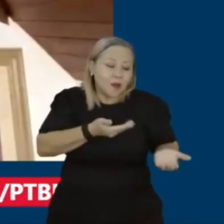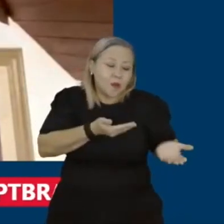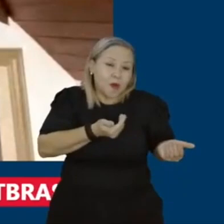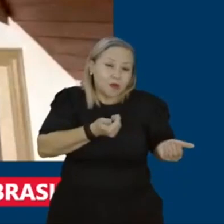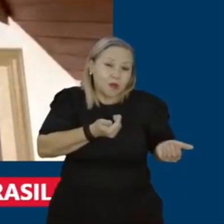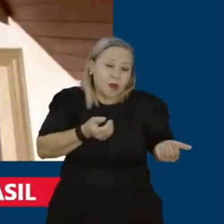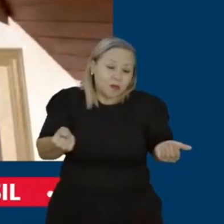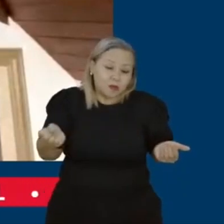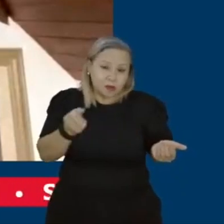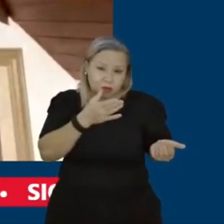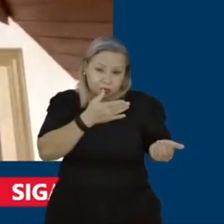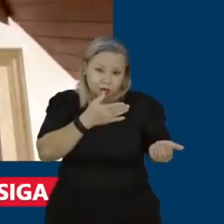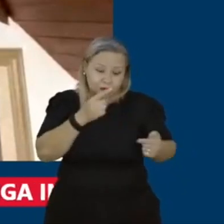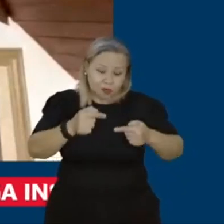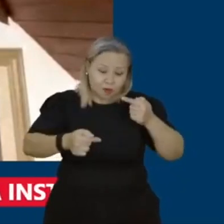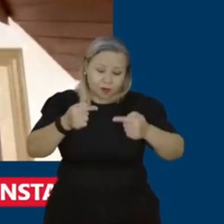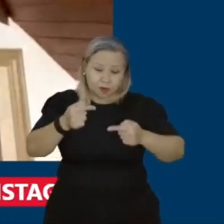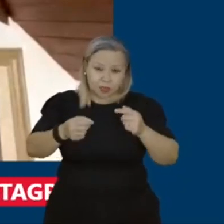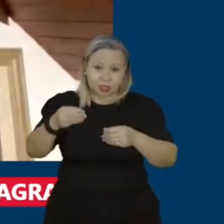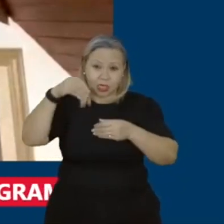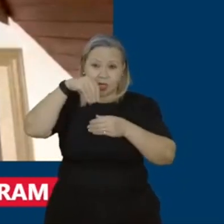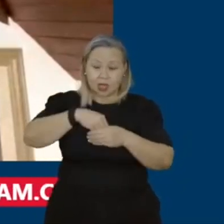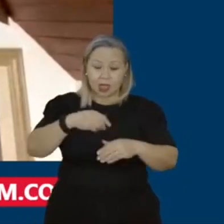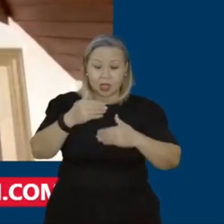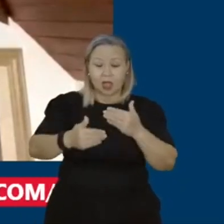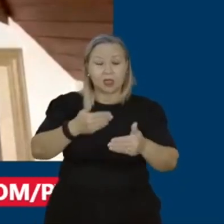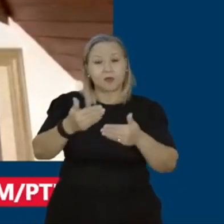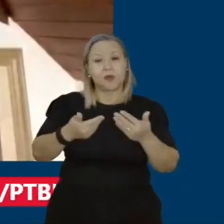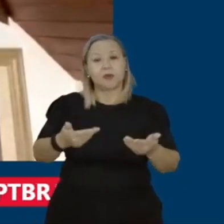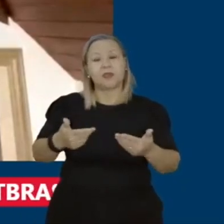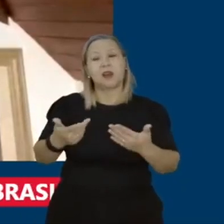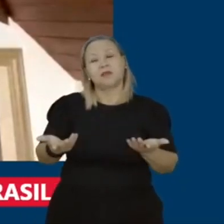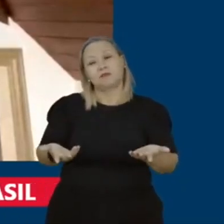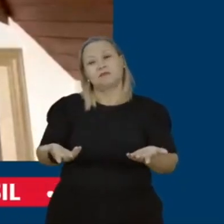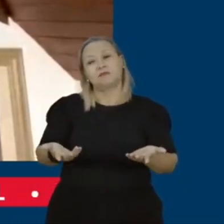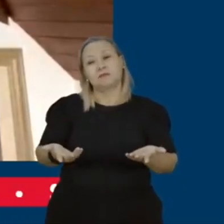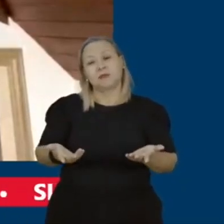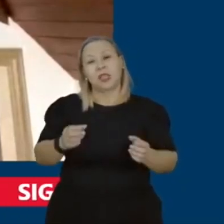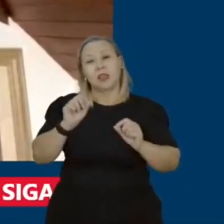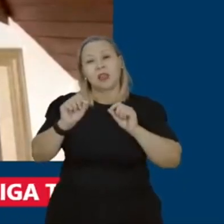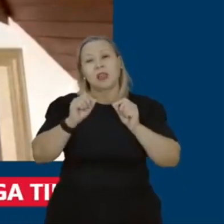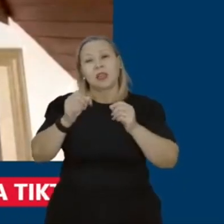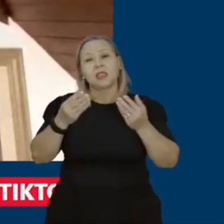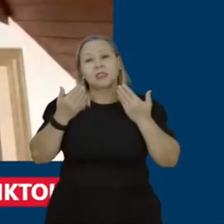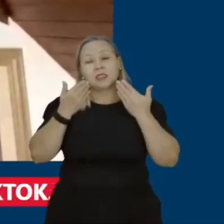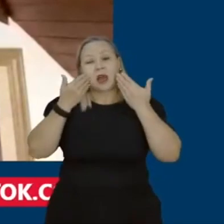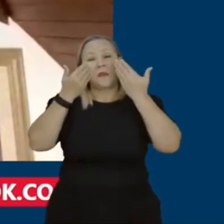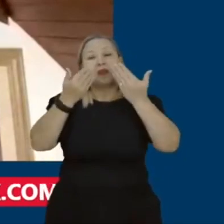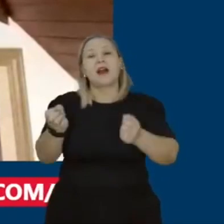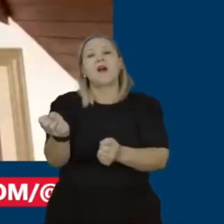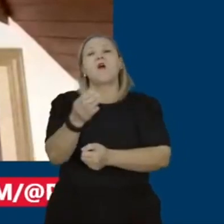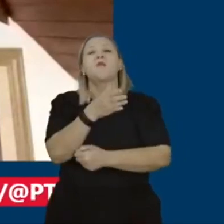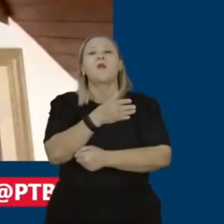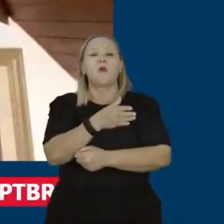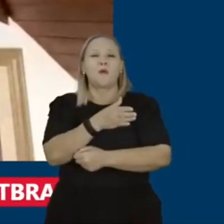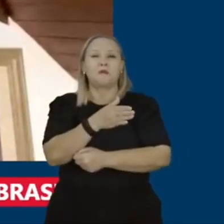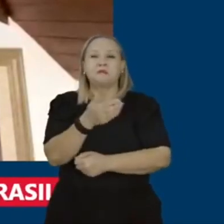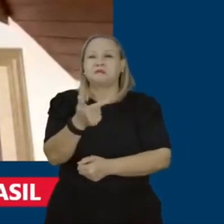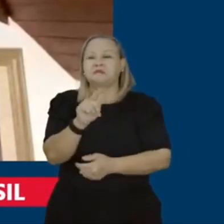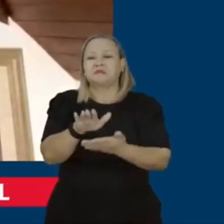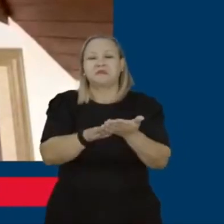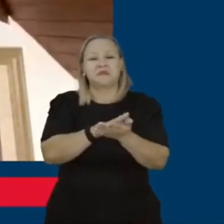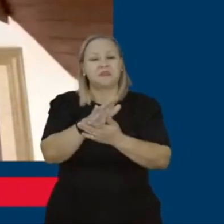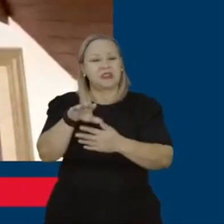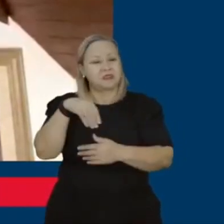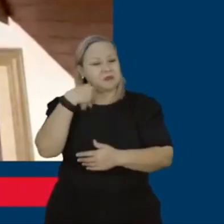pelos novos políticos que entraram nesse processo em função de se apresentarem como novidade, sem ter